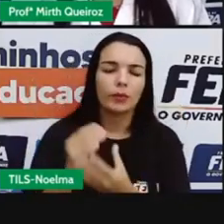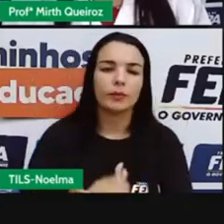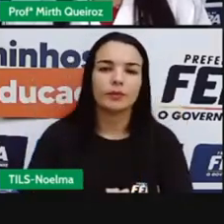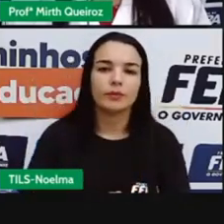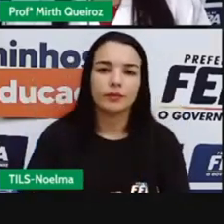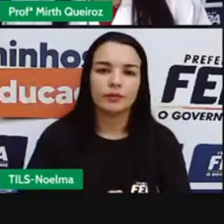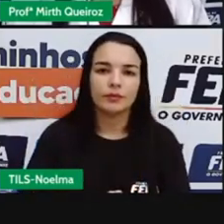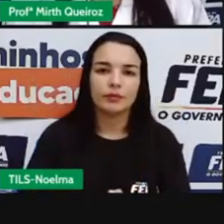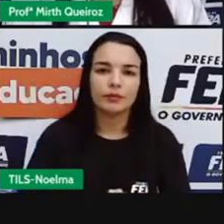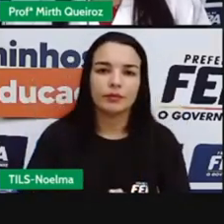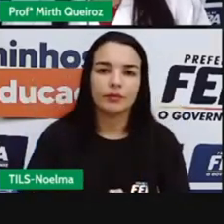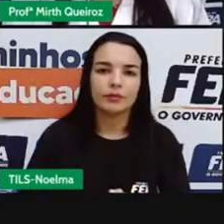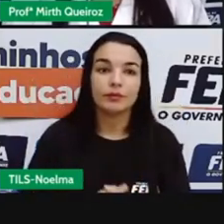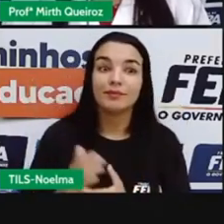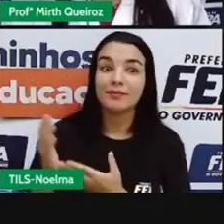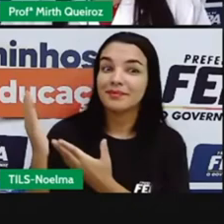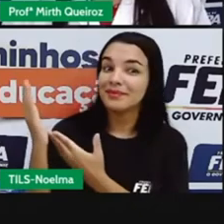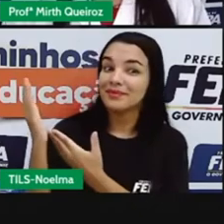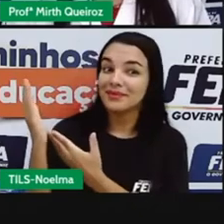Entenderam?